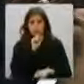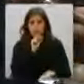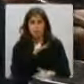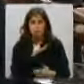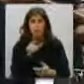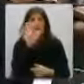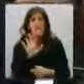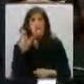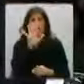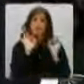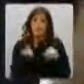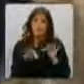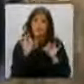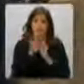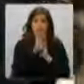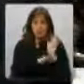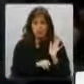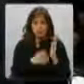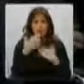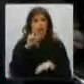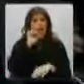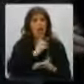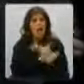forma de colocar um ponto final nesse processo